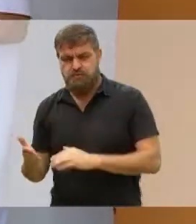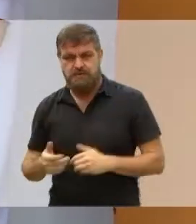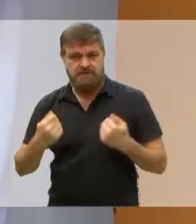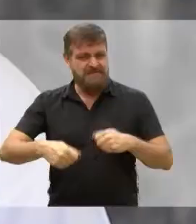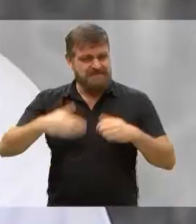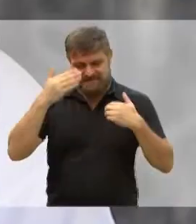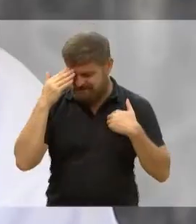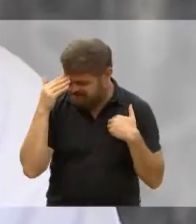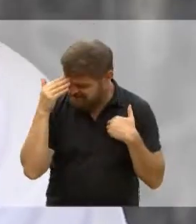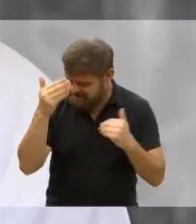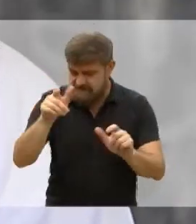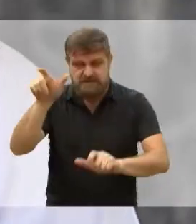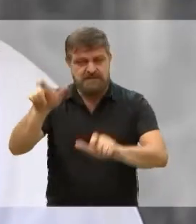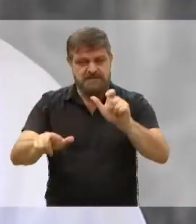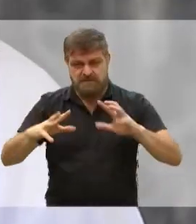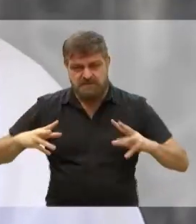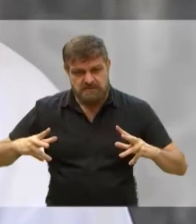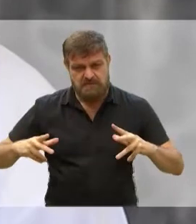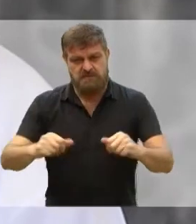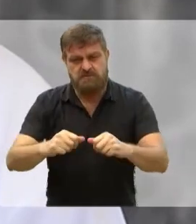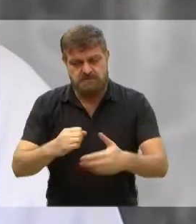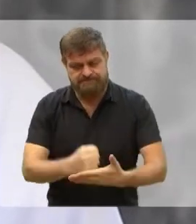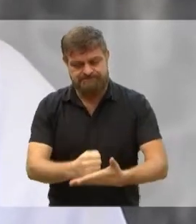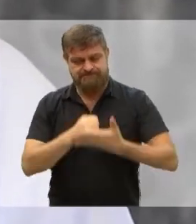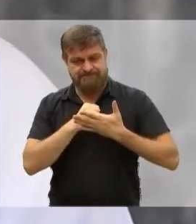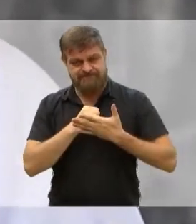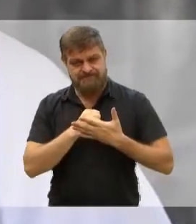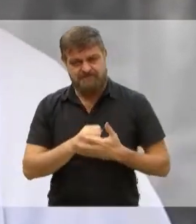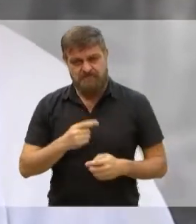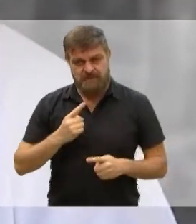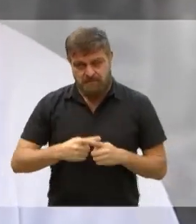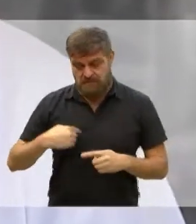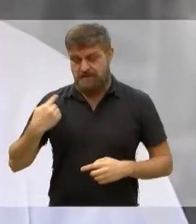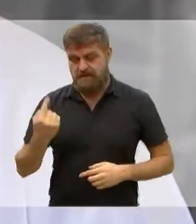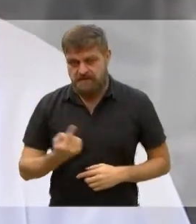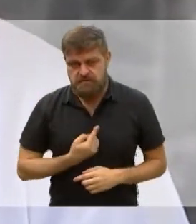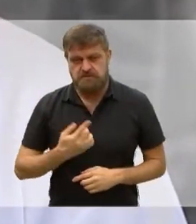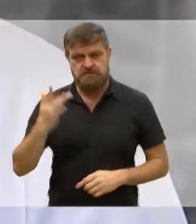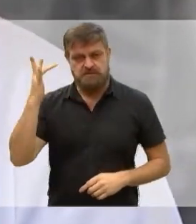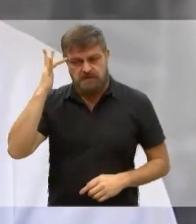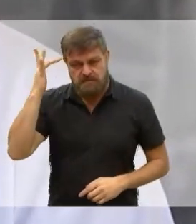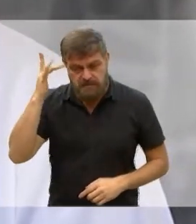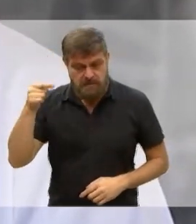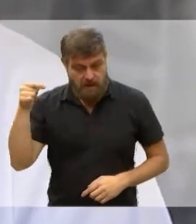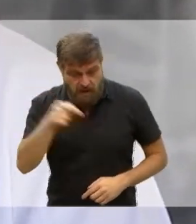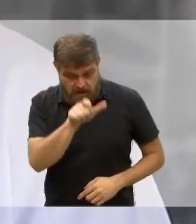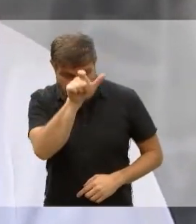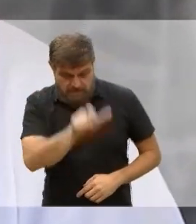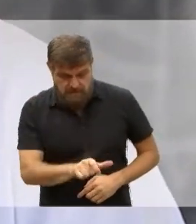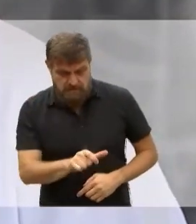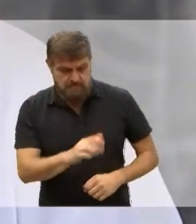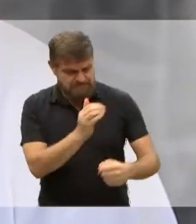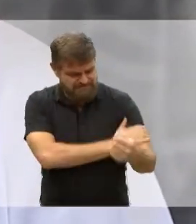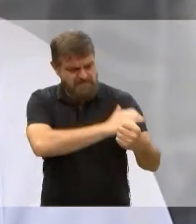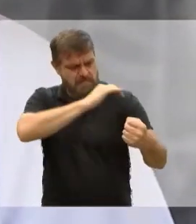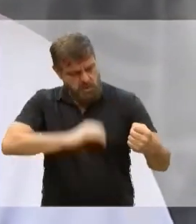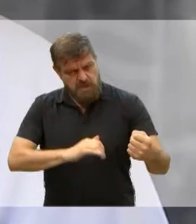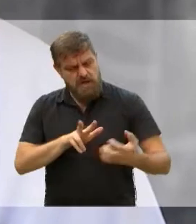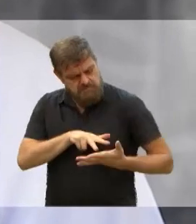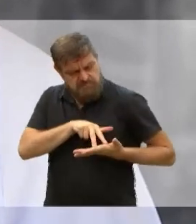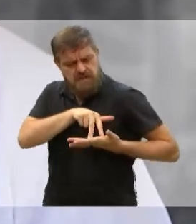que agradecer a todas essas pessoas que têm contribuído para o amadurecimento do Rafa, pelo